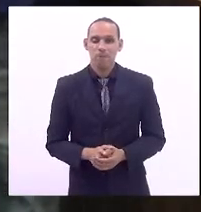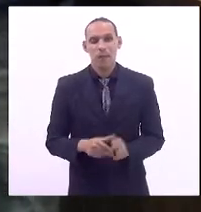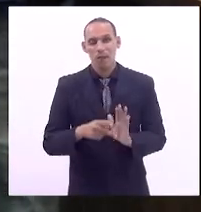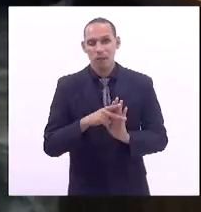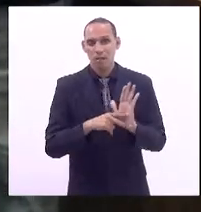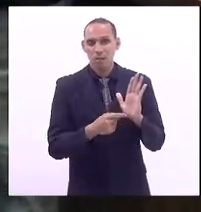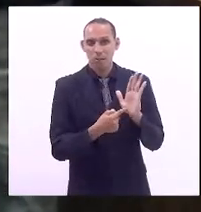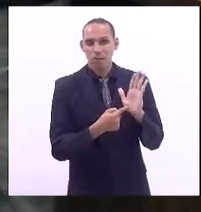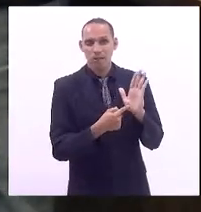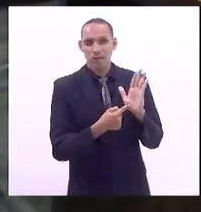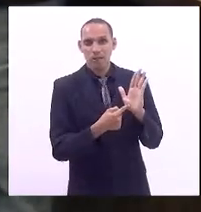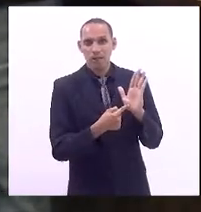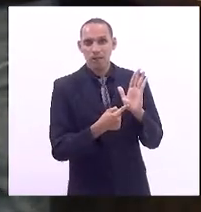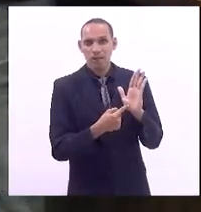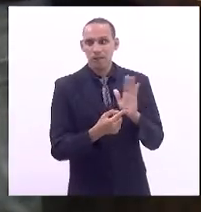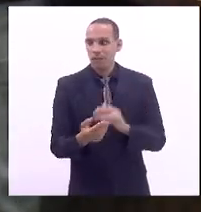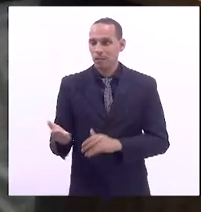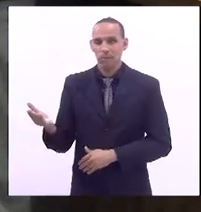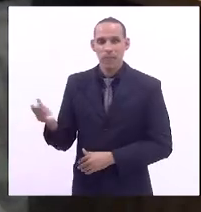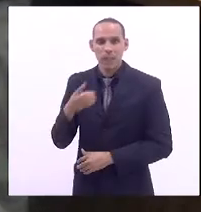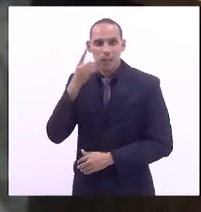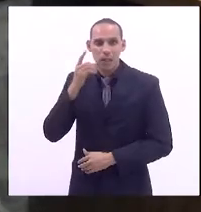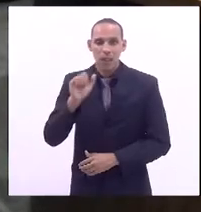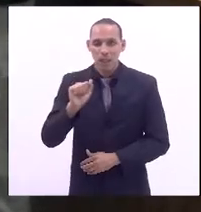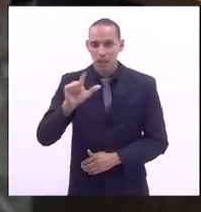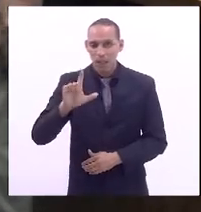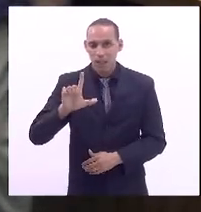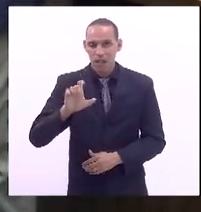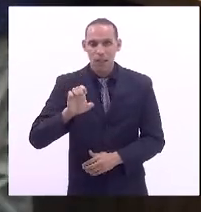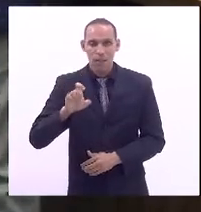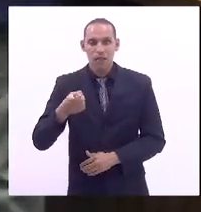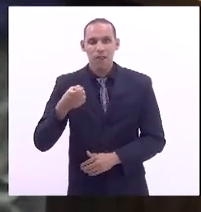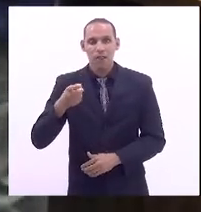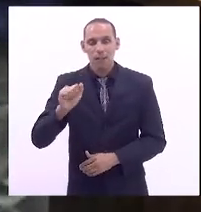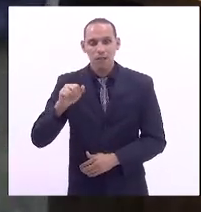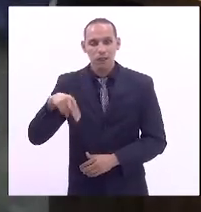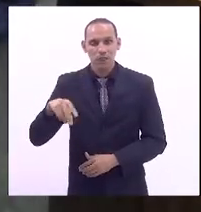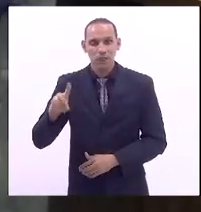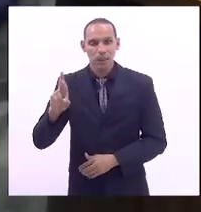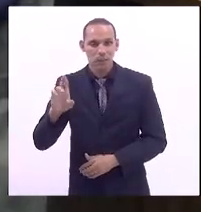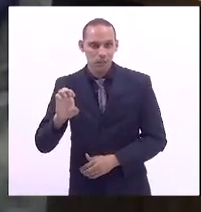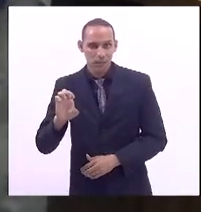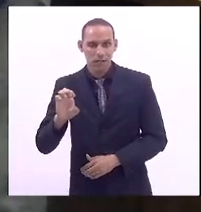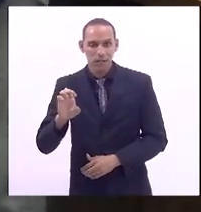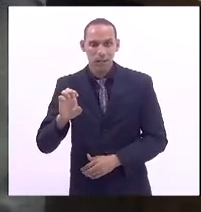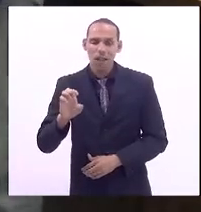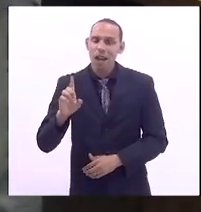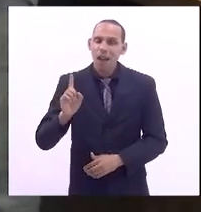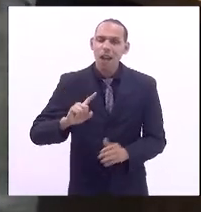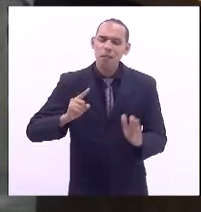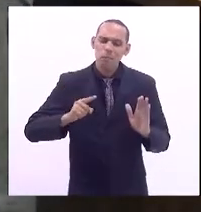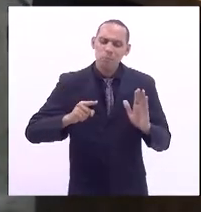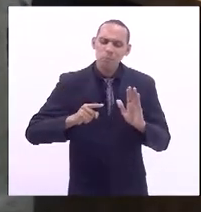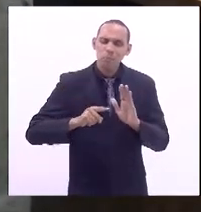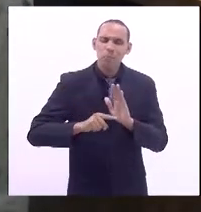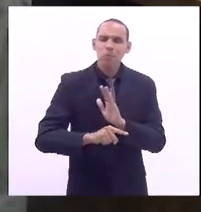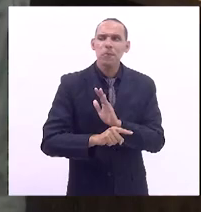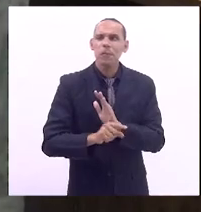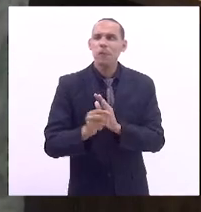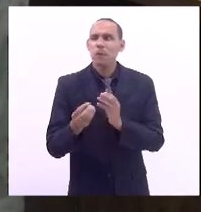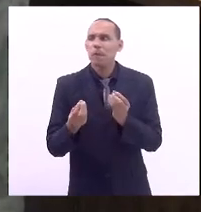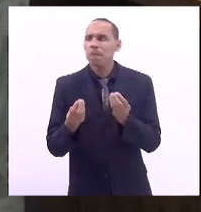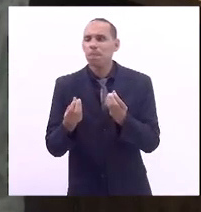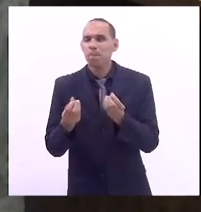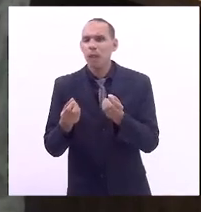projeto do deputado Alexandre e é no mínimo profundamente